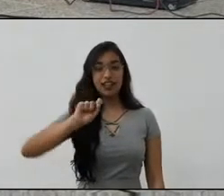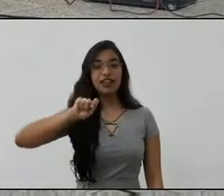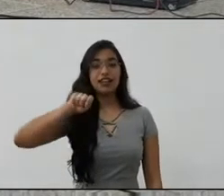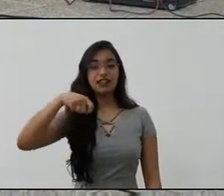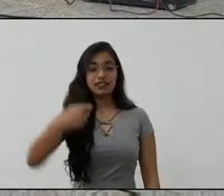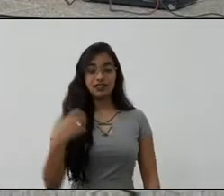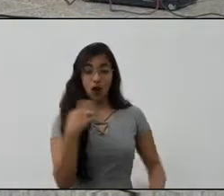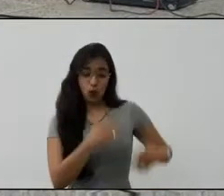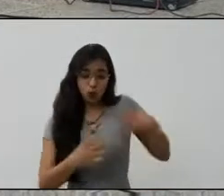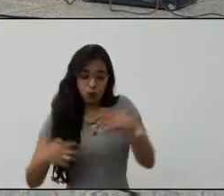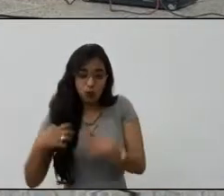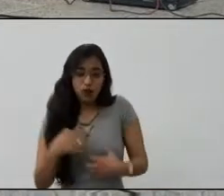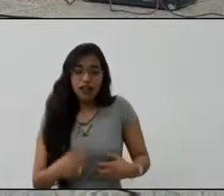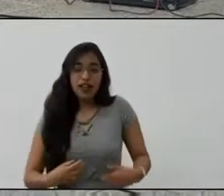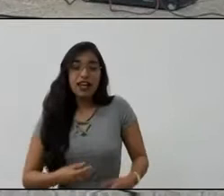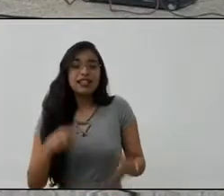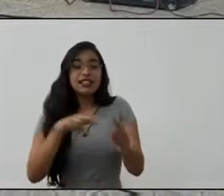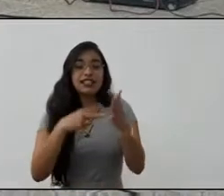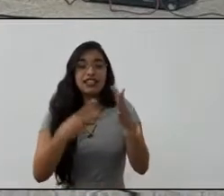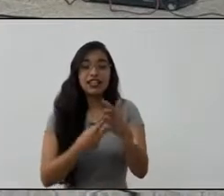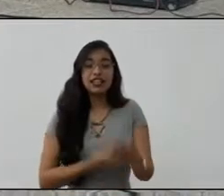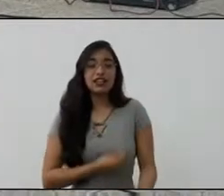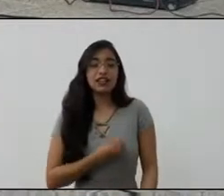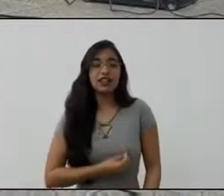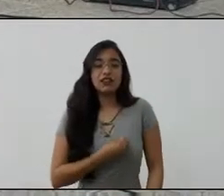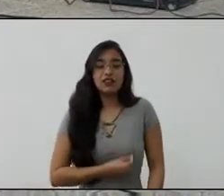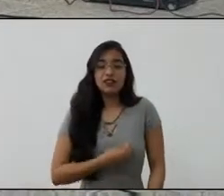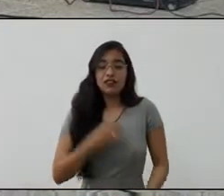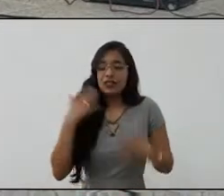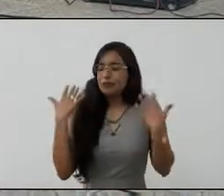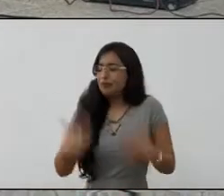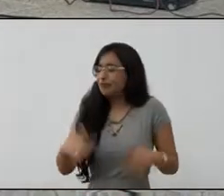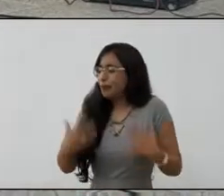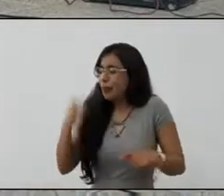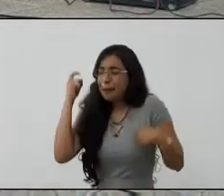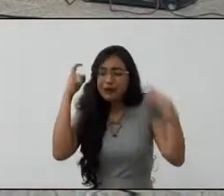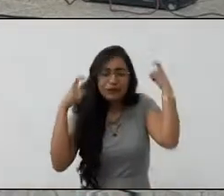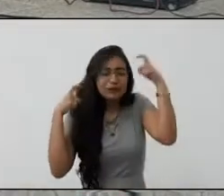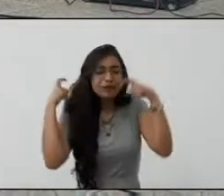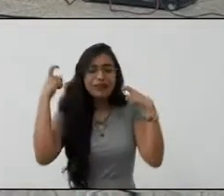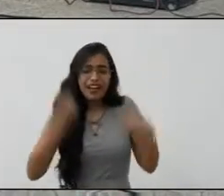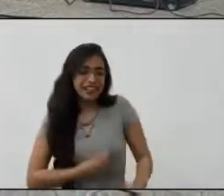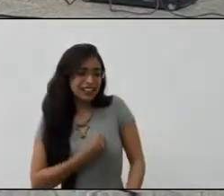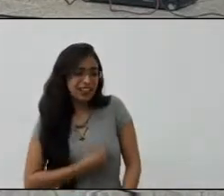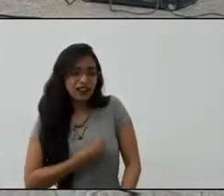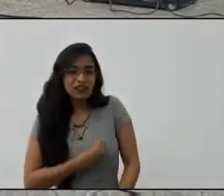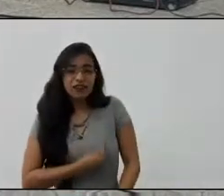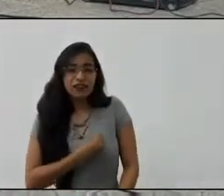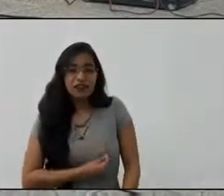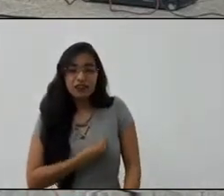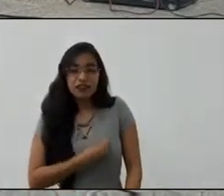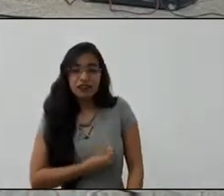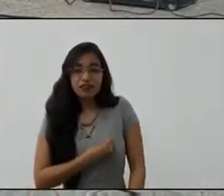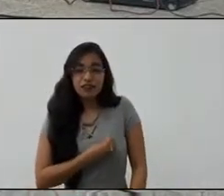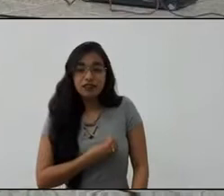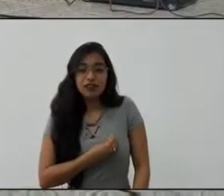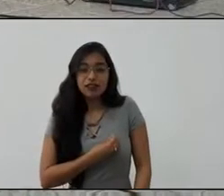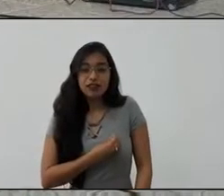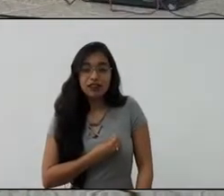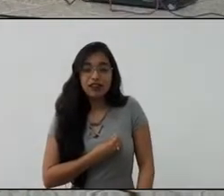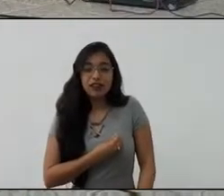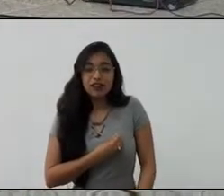viver roendo as unhas e a afligir-se e viver envolta em denso